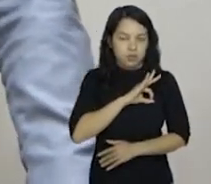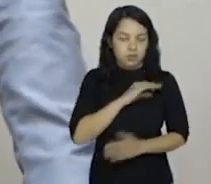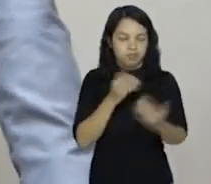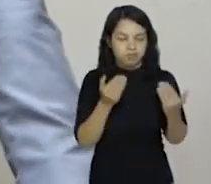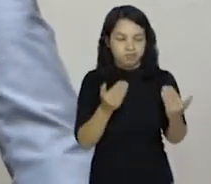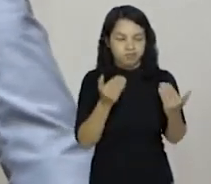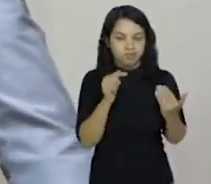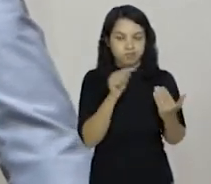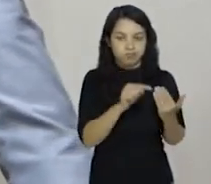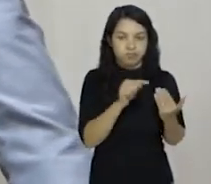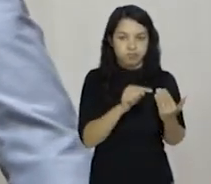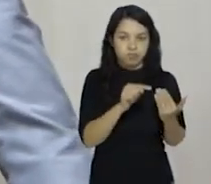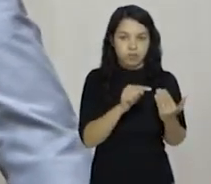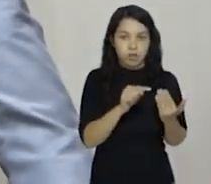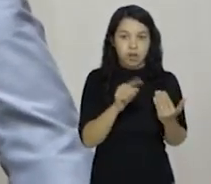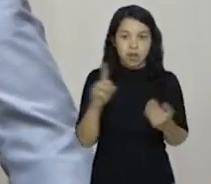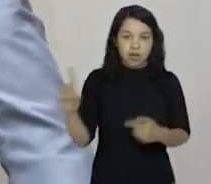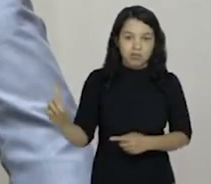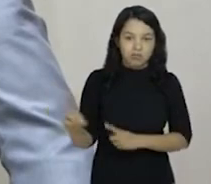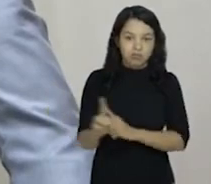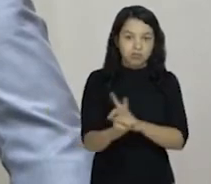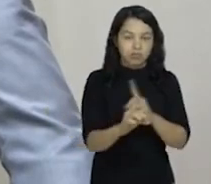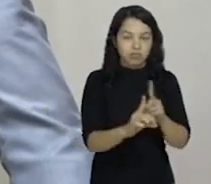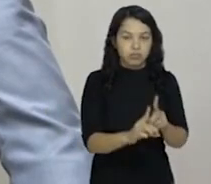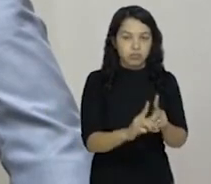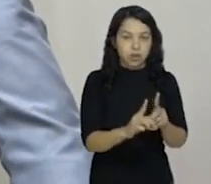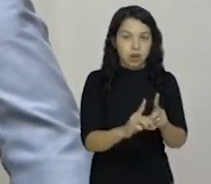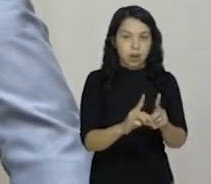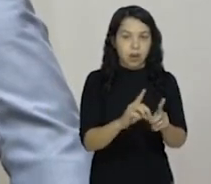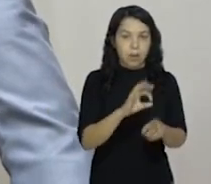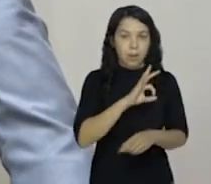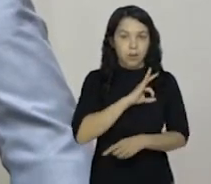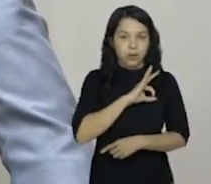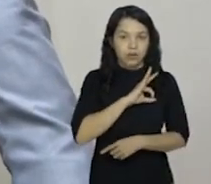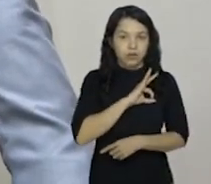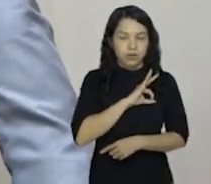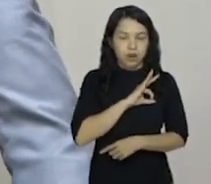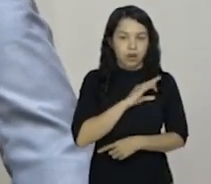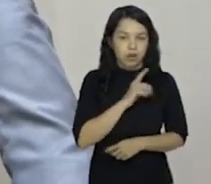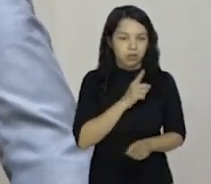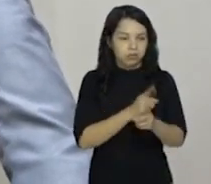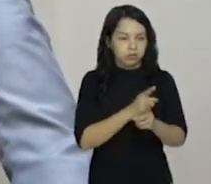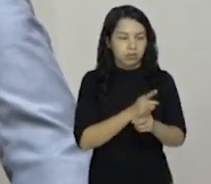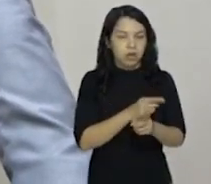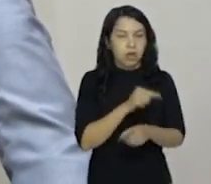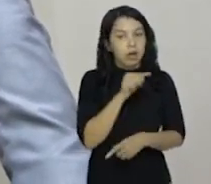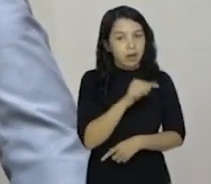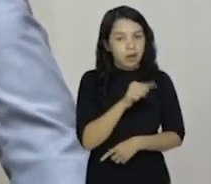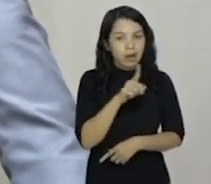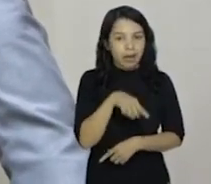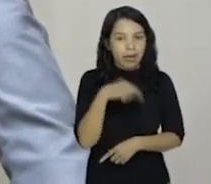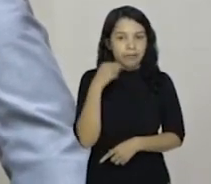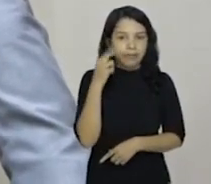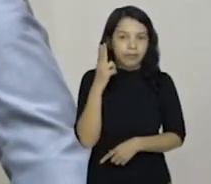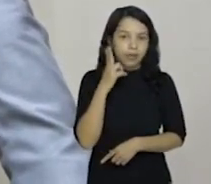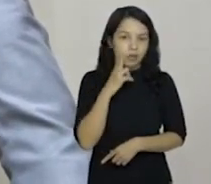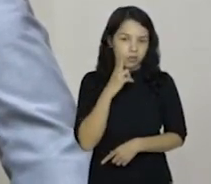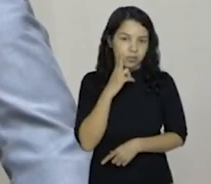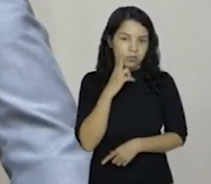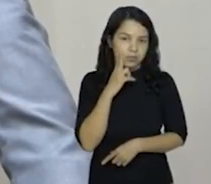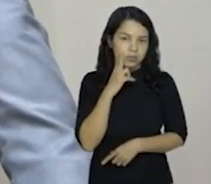policiais era negro e foi fizeram estardalhaço dizendo que abordagem